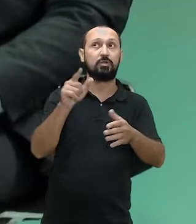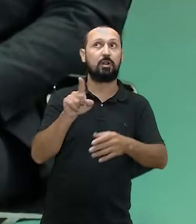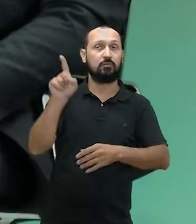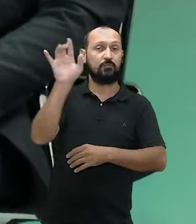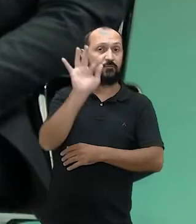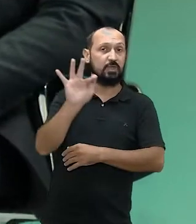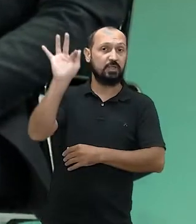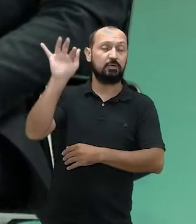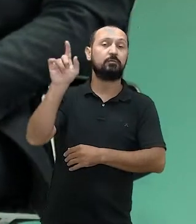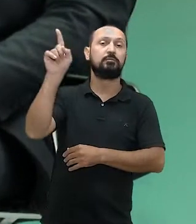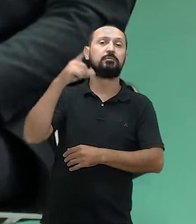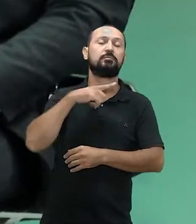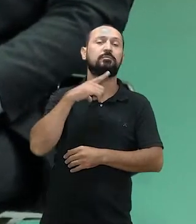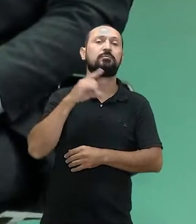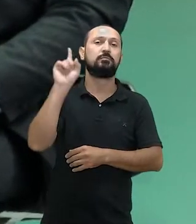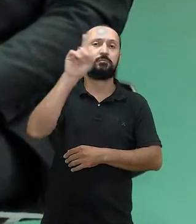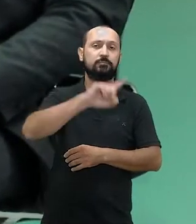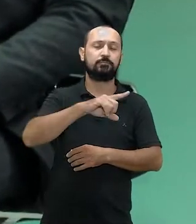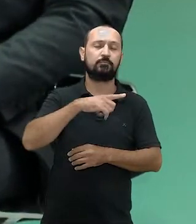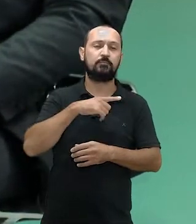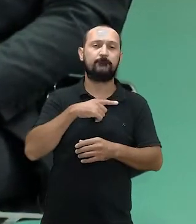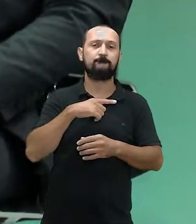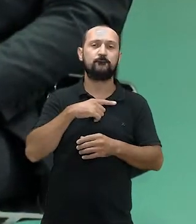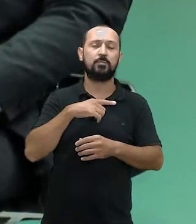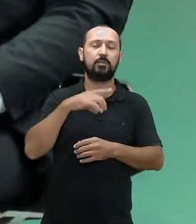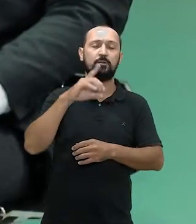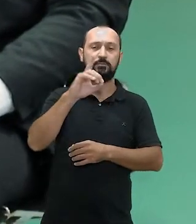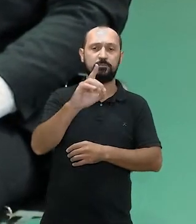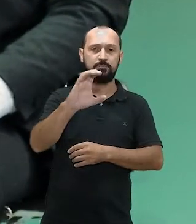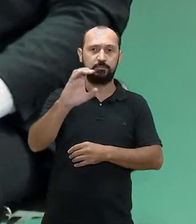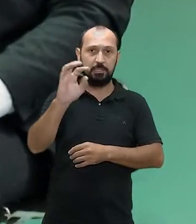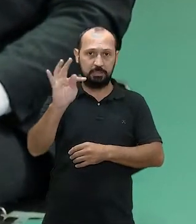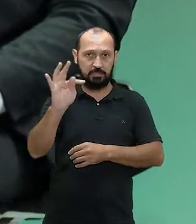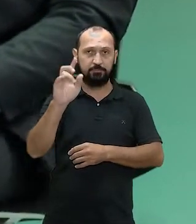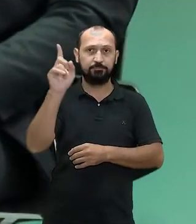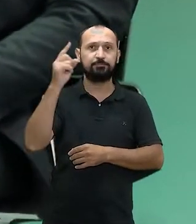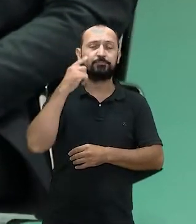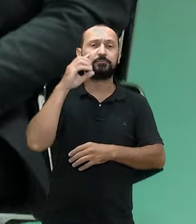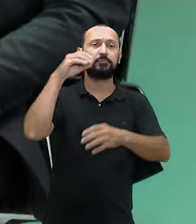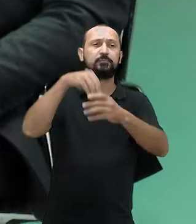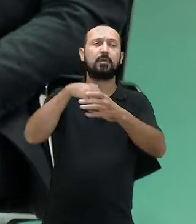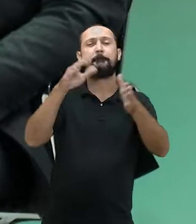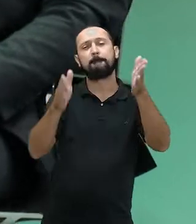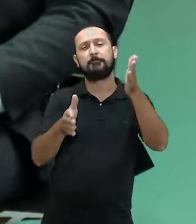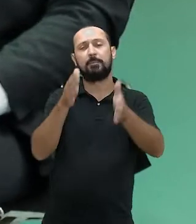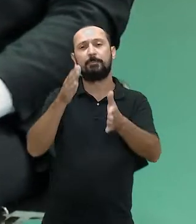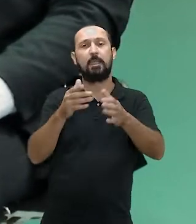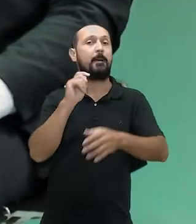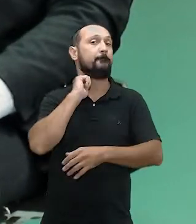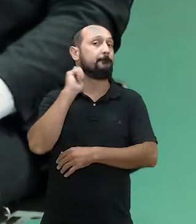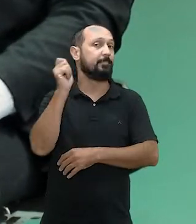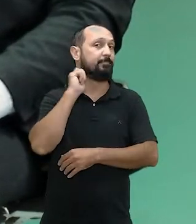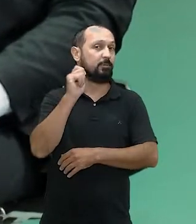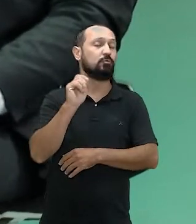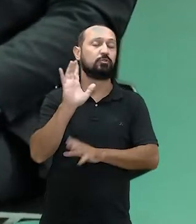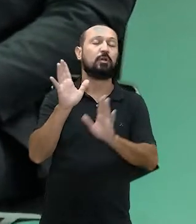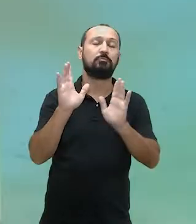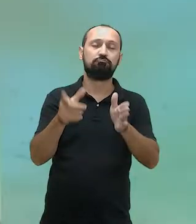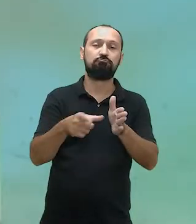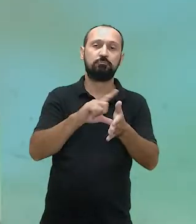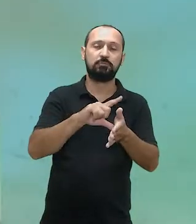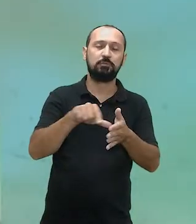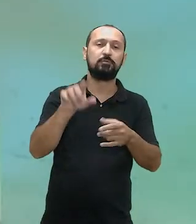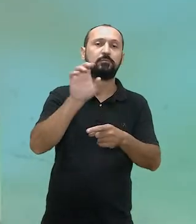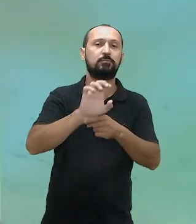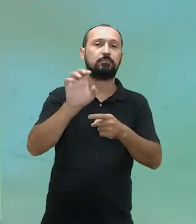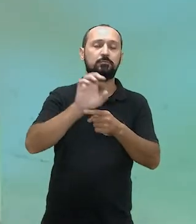que segue os prazos que estão na DCT da Constituição Federal, esse prazo é em meados de abril. No nosso estado